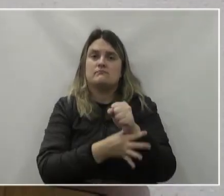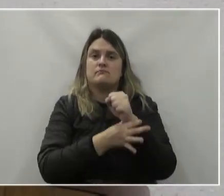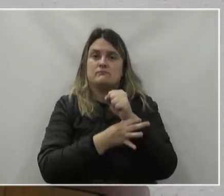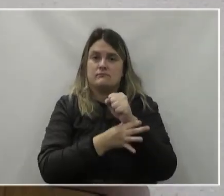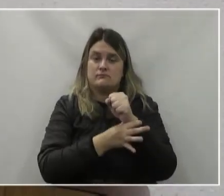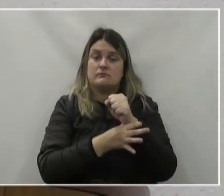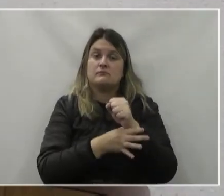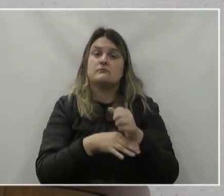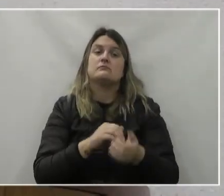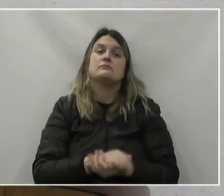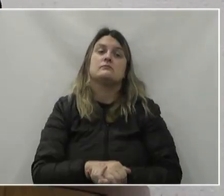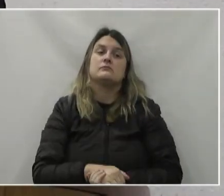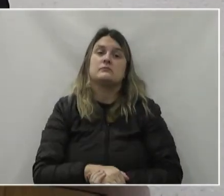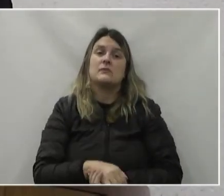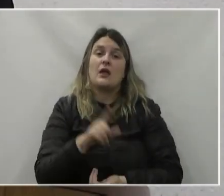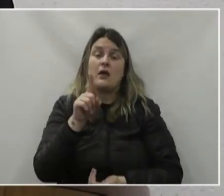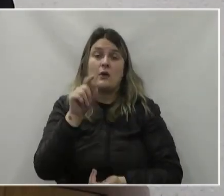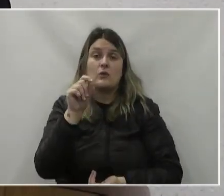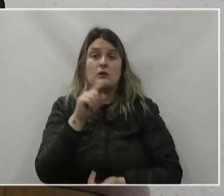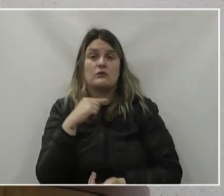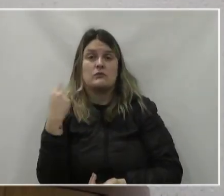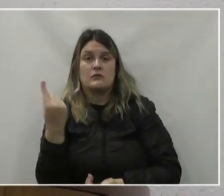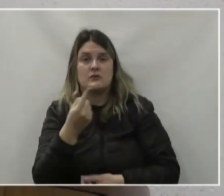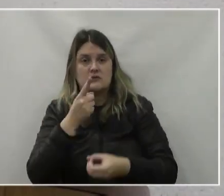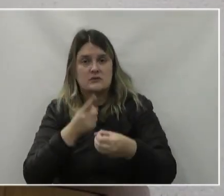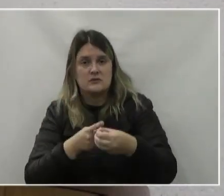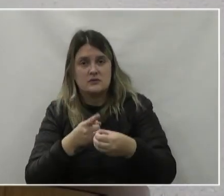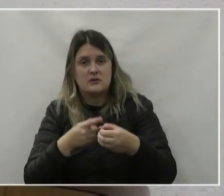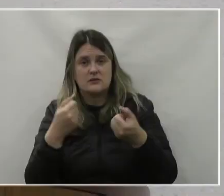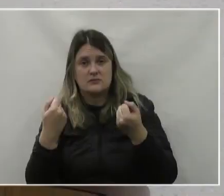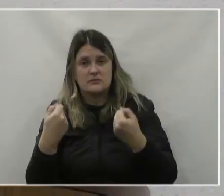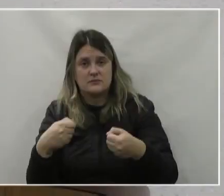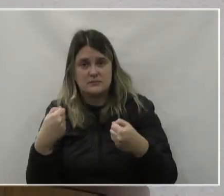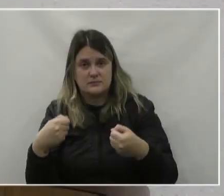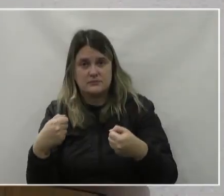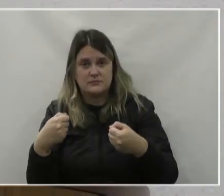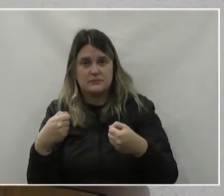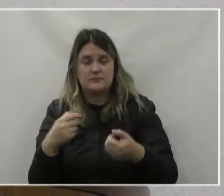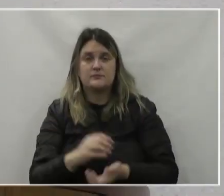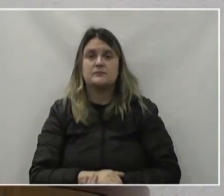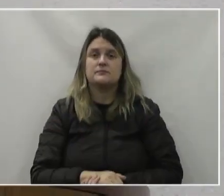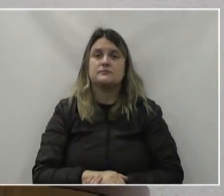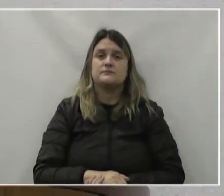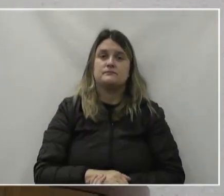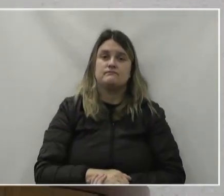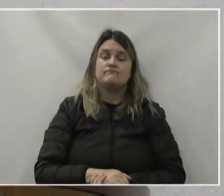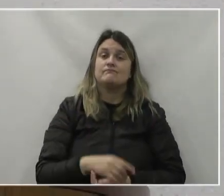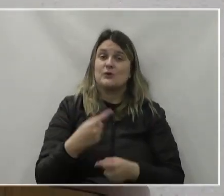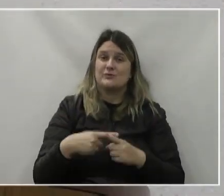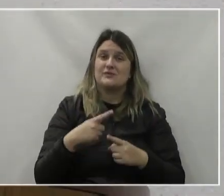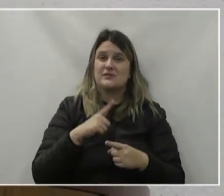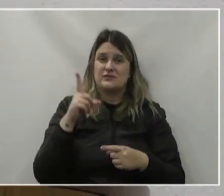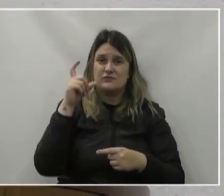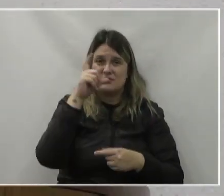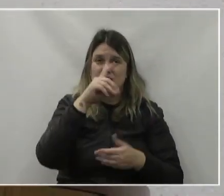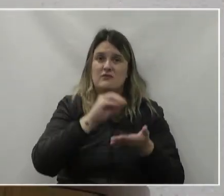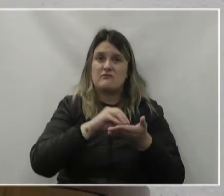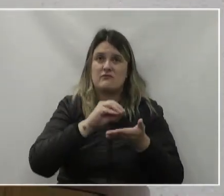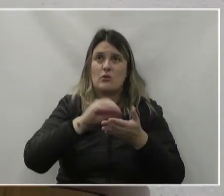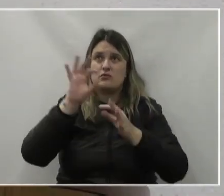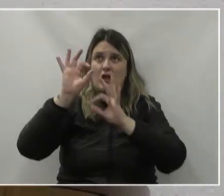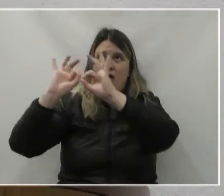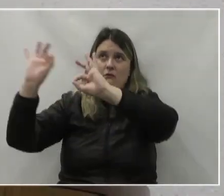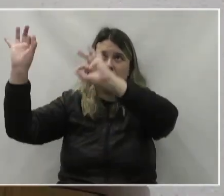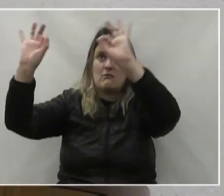municipalidade. E é isso que a cidade está precisando. Realmente, nós estamos com uma dificuldade, estamos muito carentes em relação